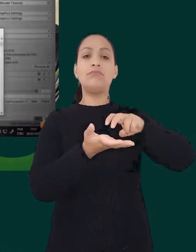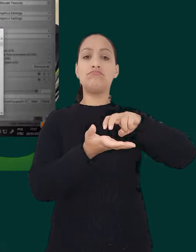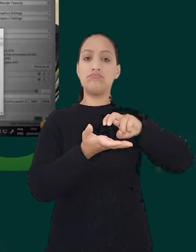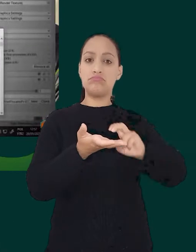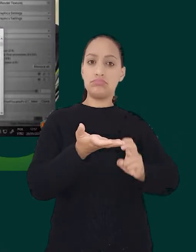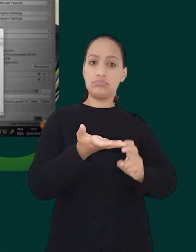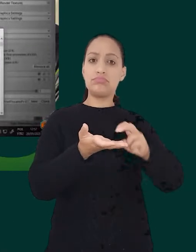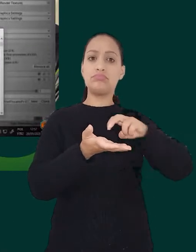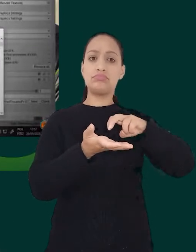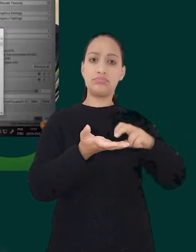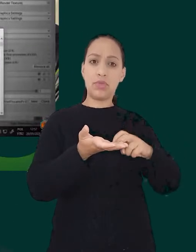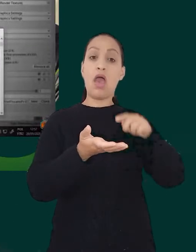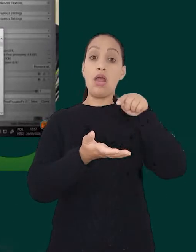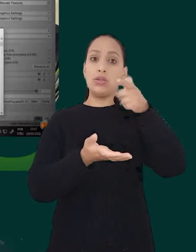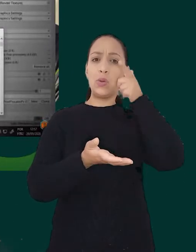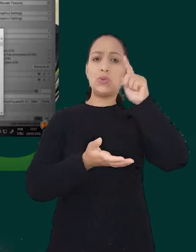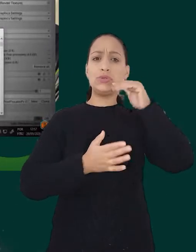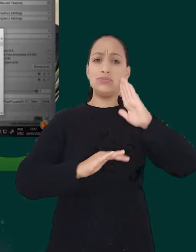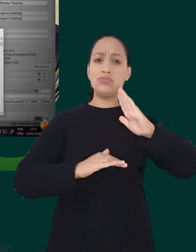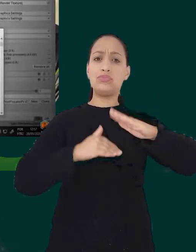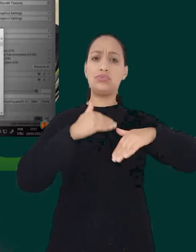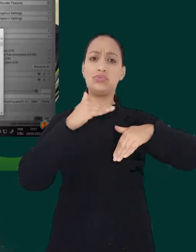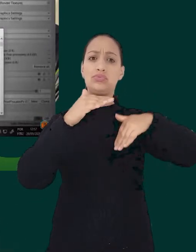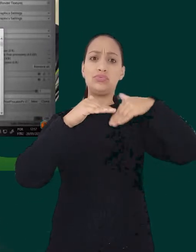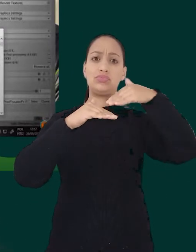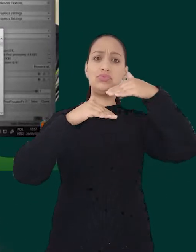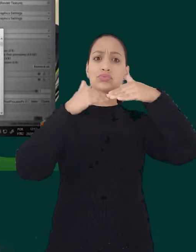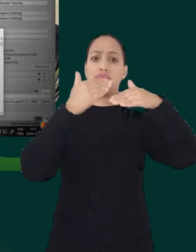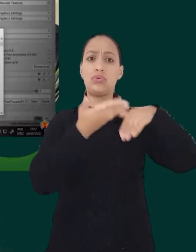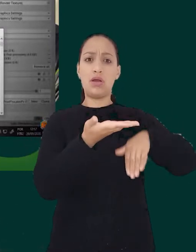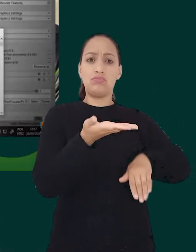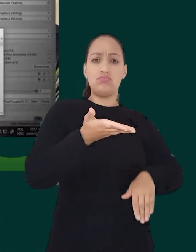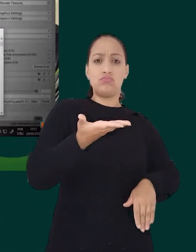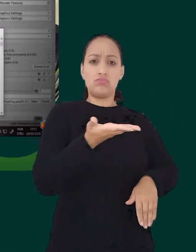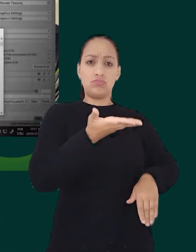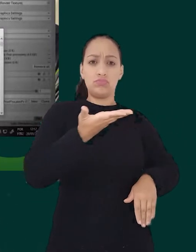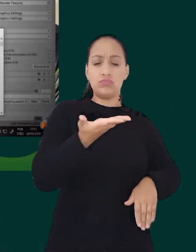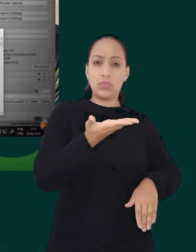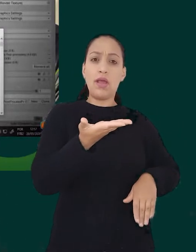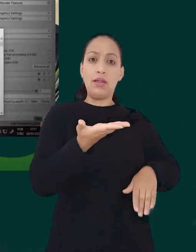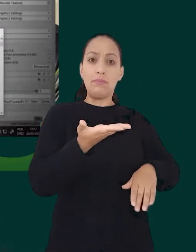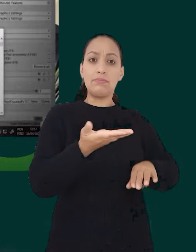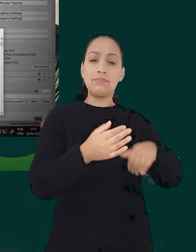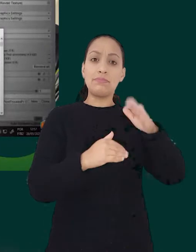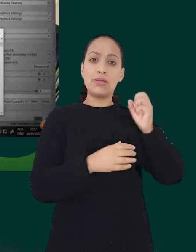conseguindo evoluir, né, o quanto a bolinha é segura.